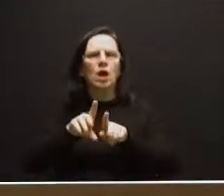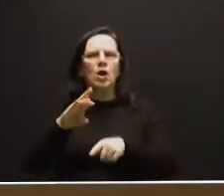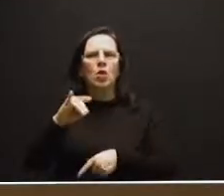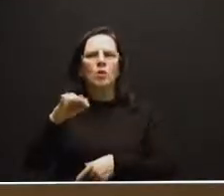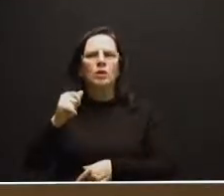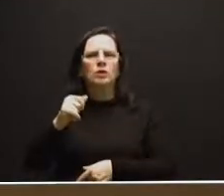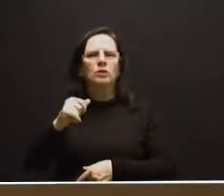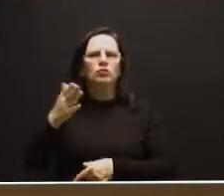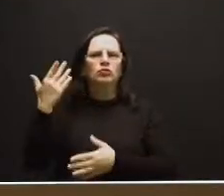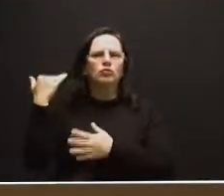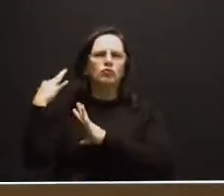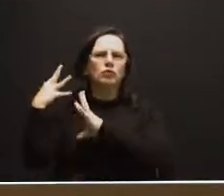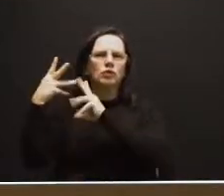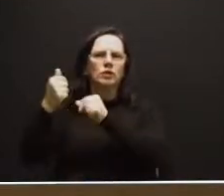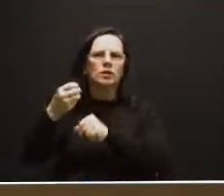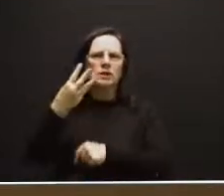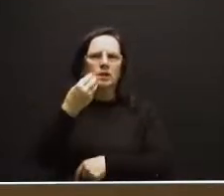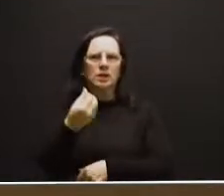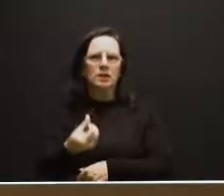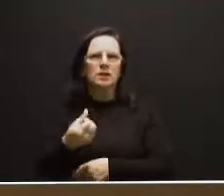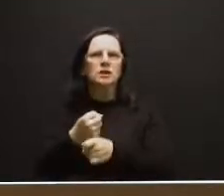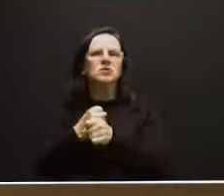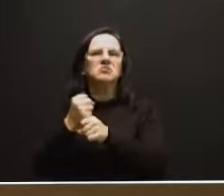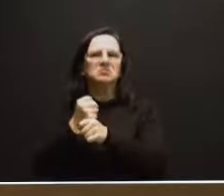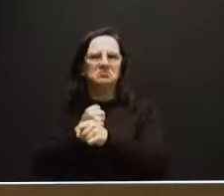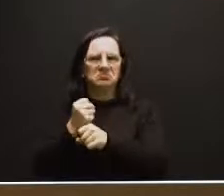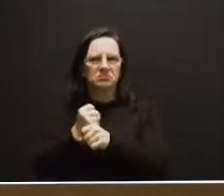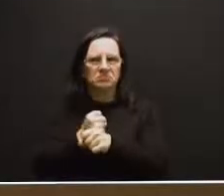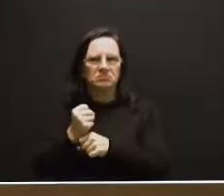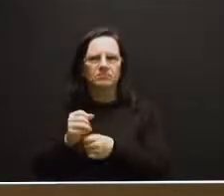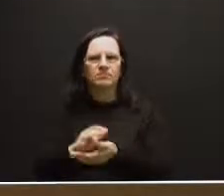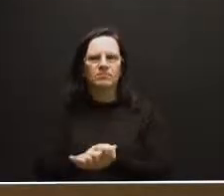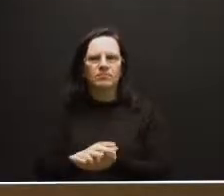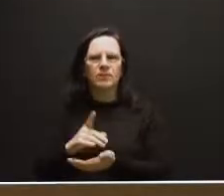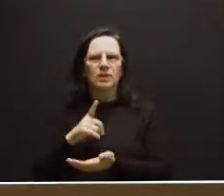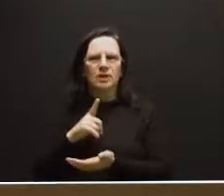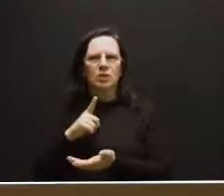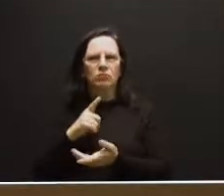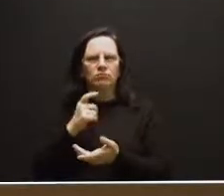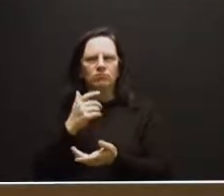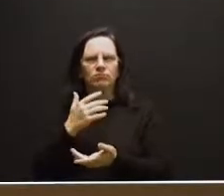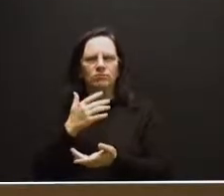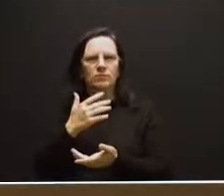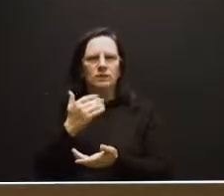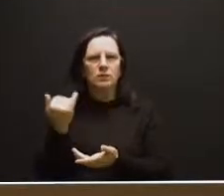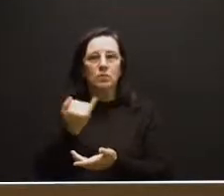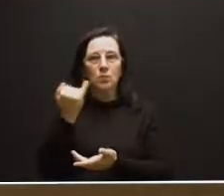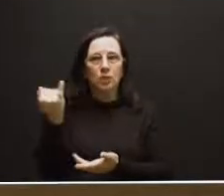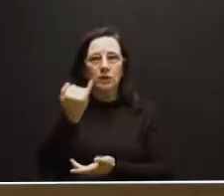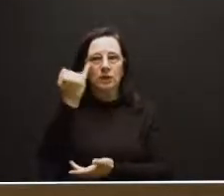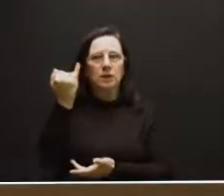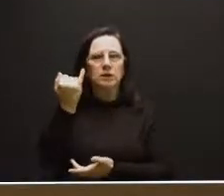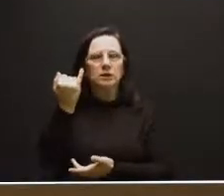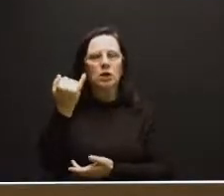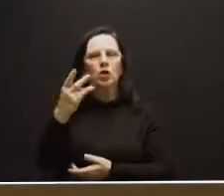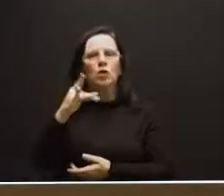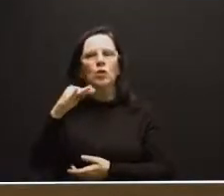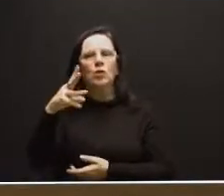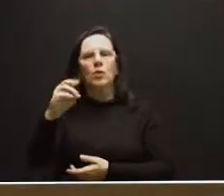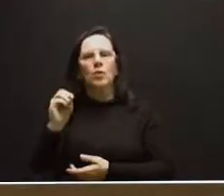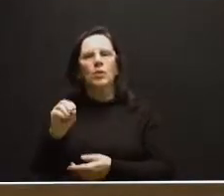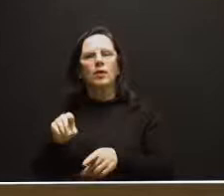36 anos de festival para se ter noção da grandiosidade do prêmio especial é esse